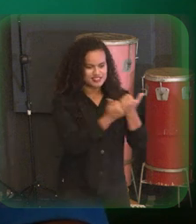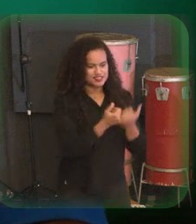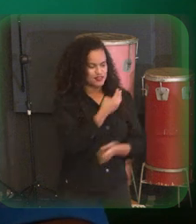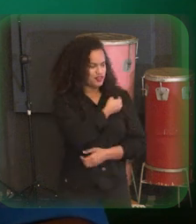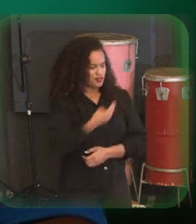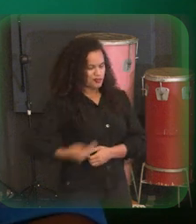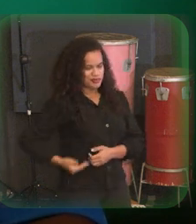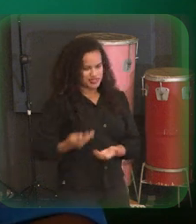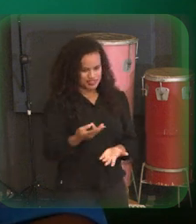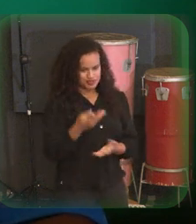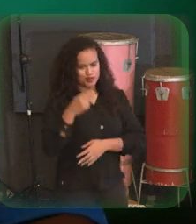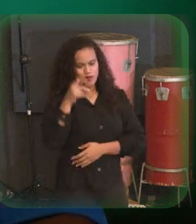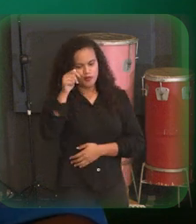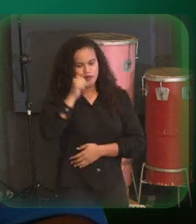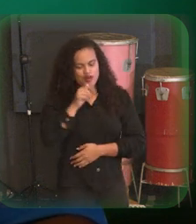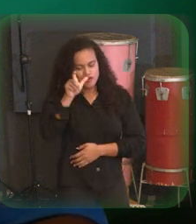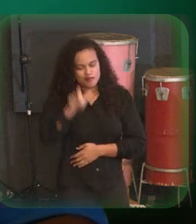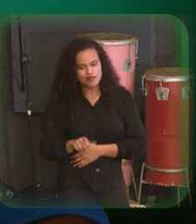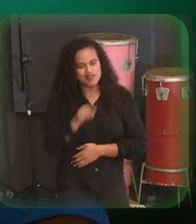poderosa.